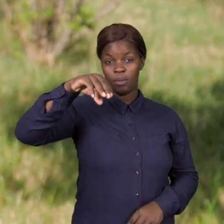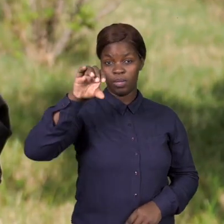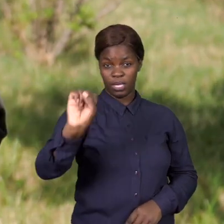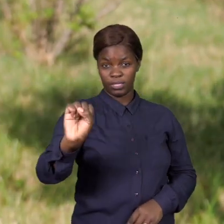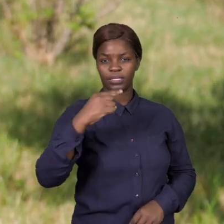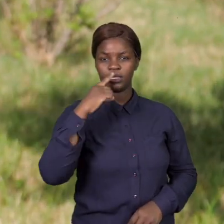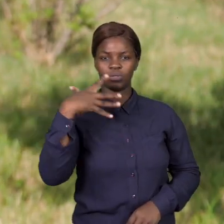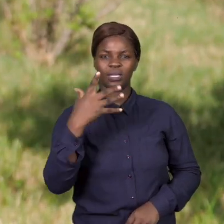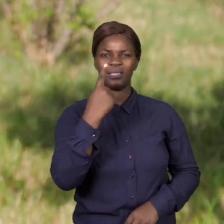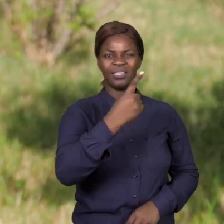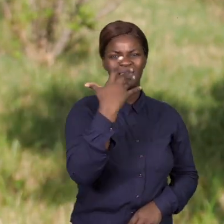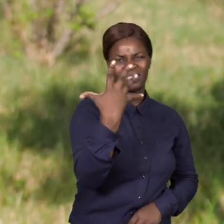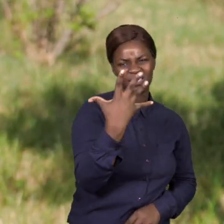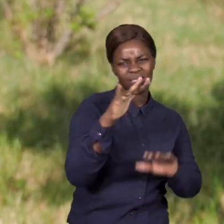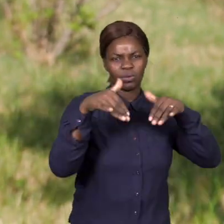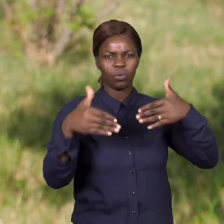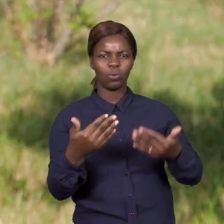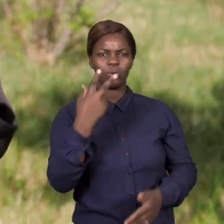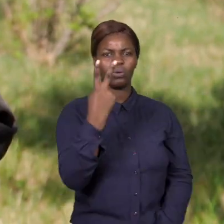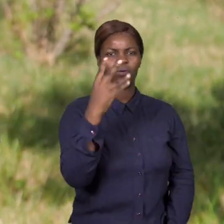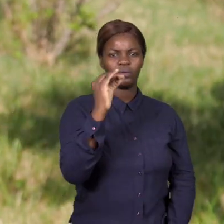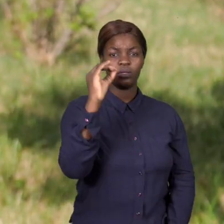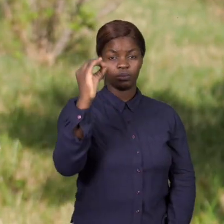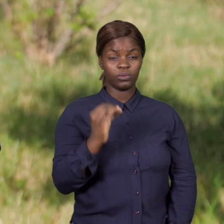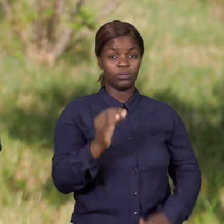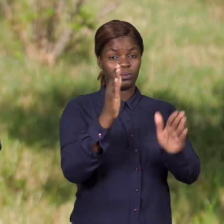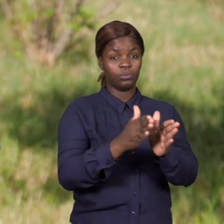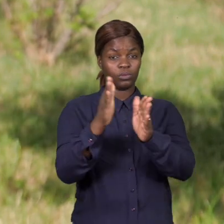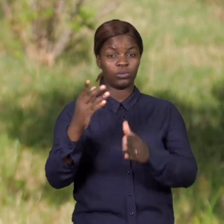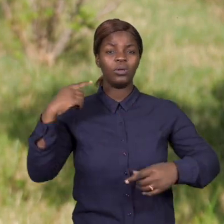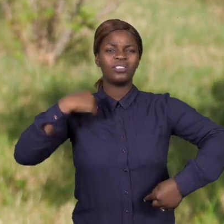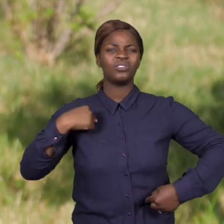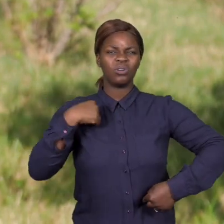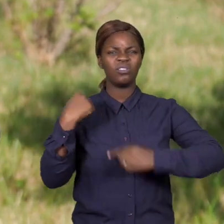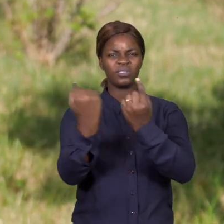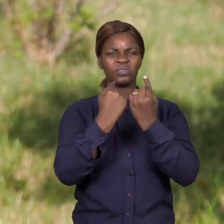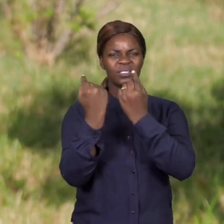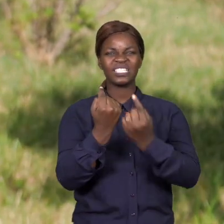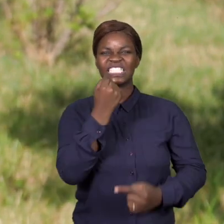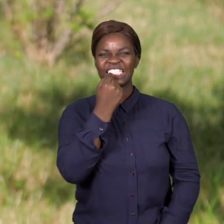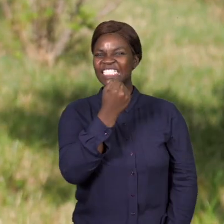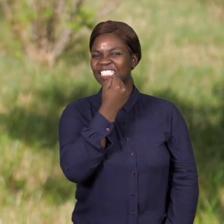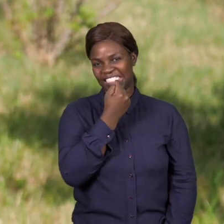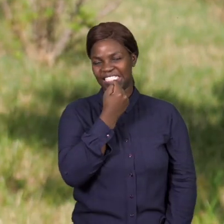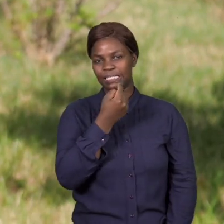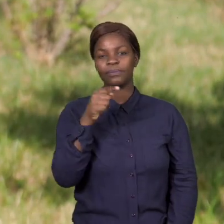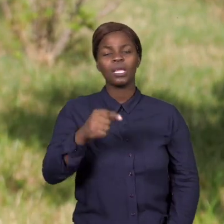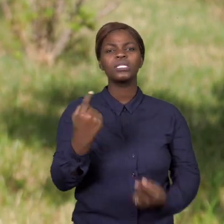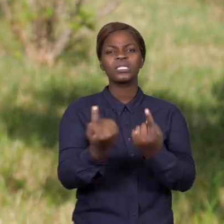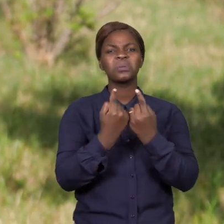A Organização Mundial da Saúde estima que 15 a 20% da população mundial sofra com doença periodontal